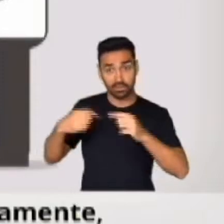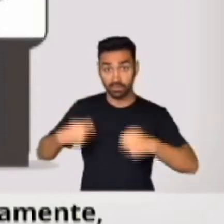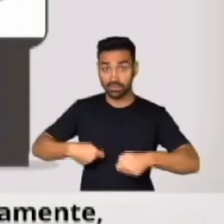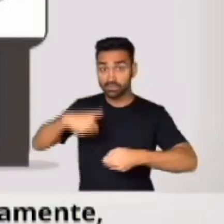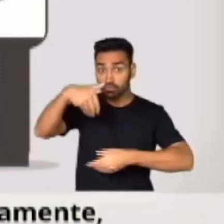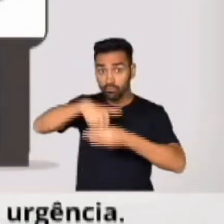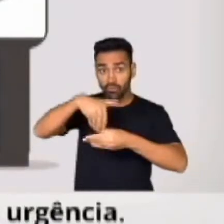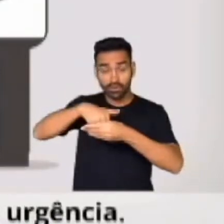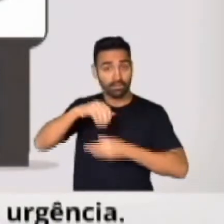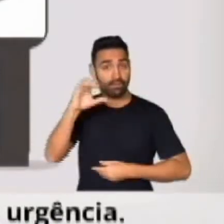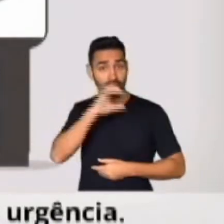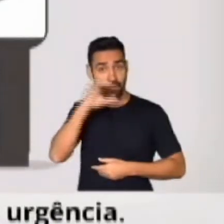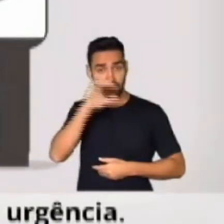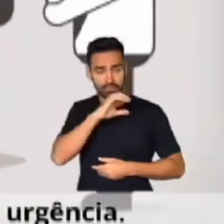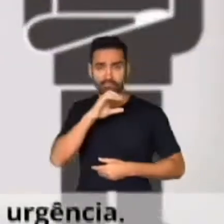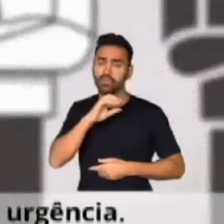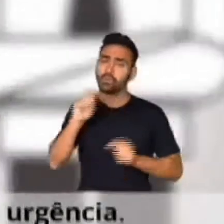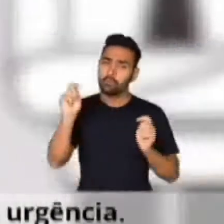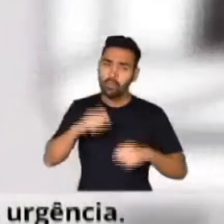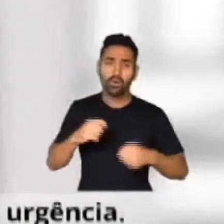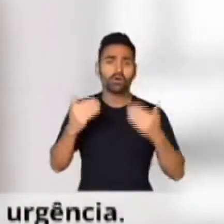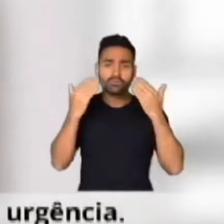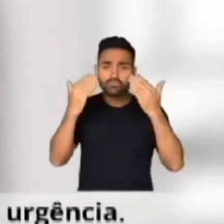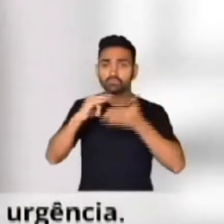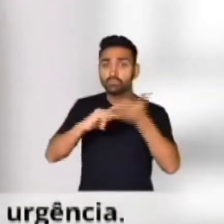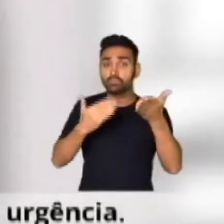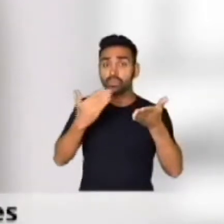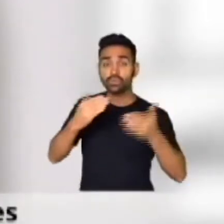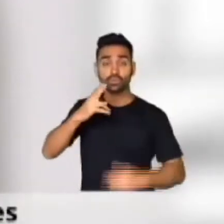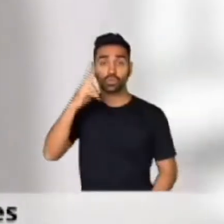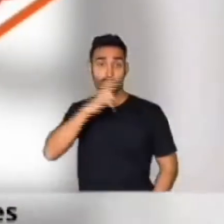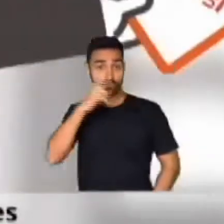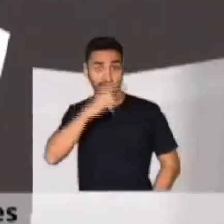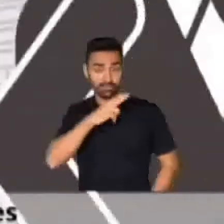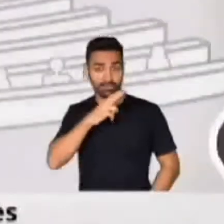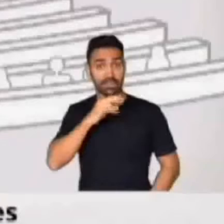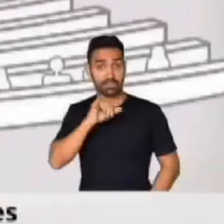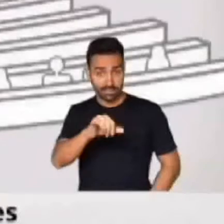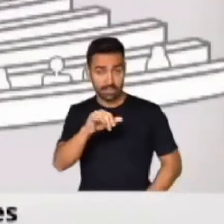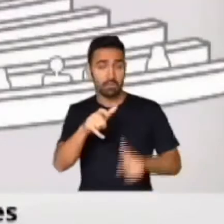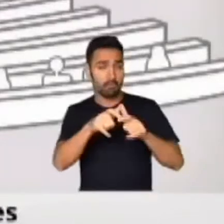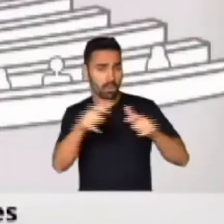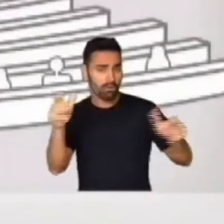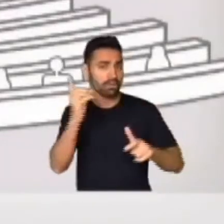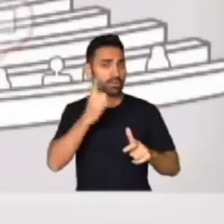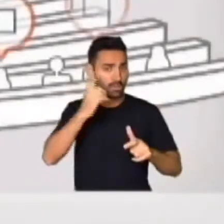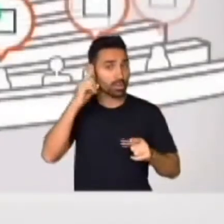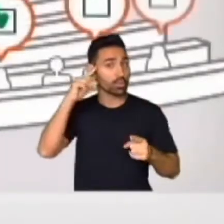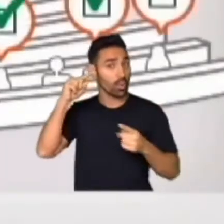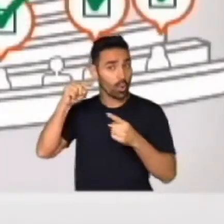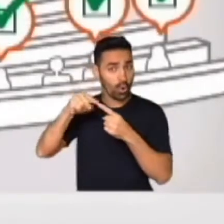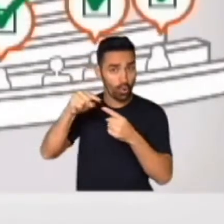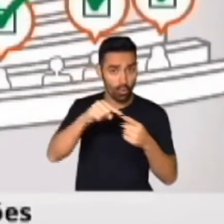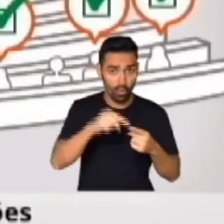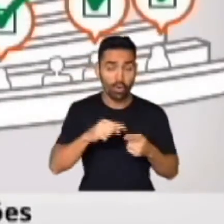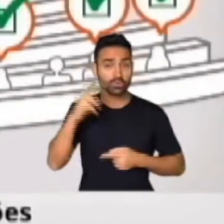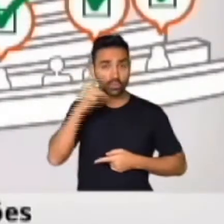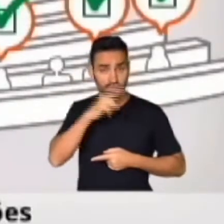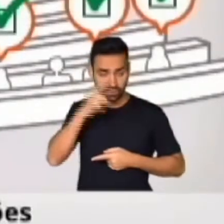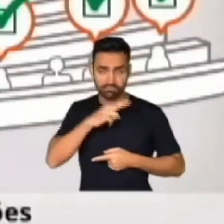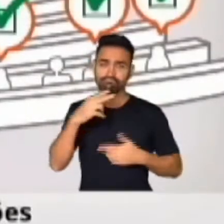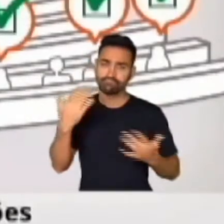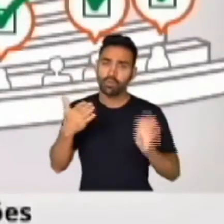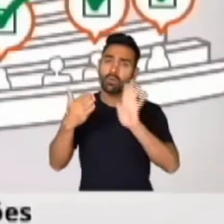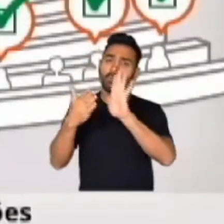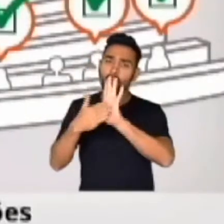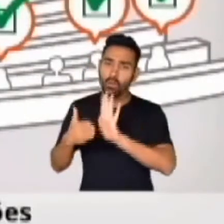votada rapidamente, eles podem apresentar um requerimento de urgência. Se a maioria dos deputados presentes concordar com a urgência, a